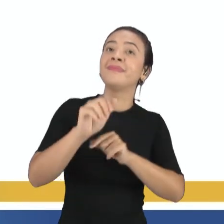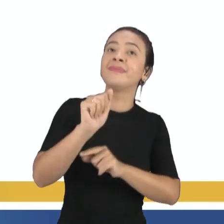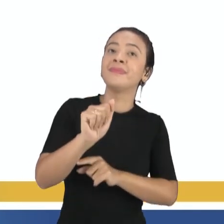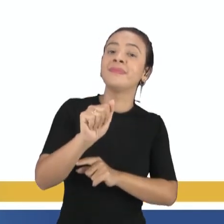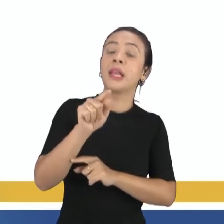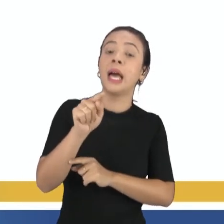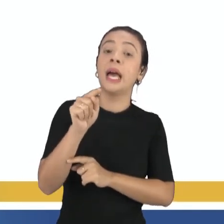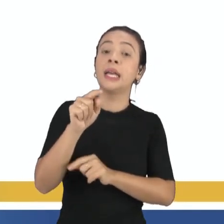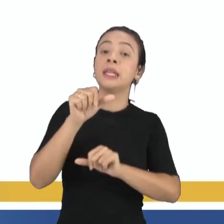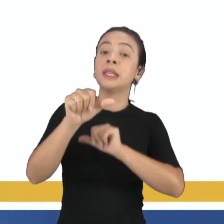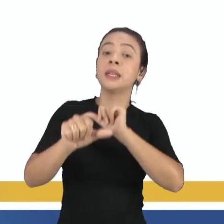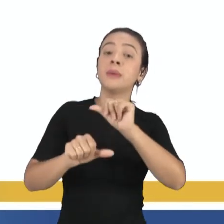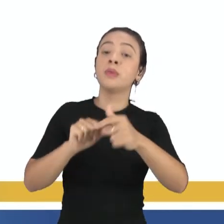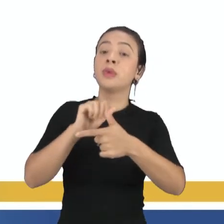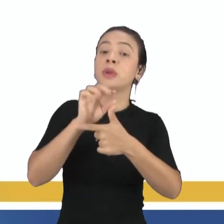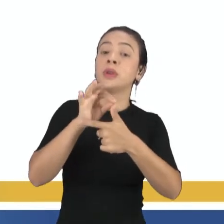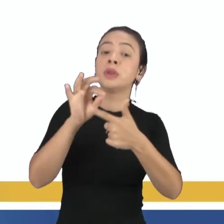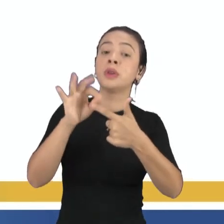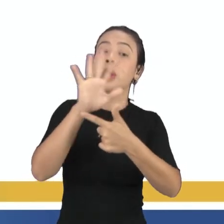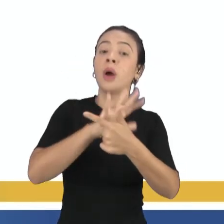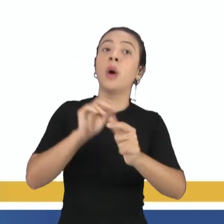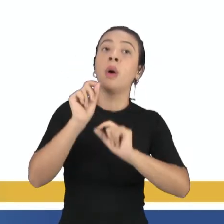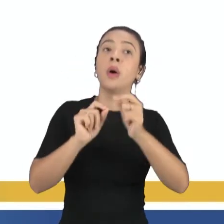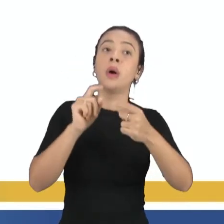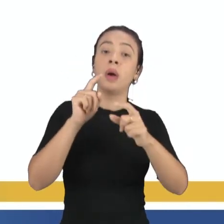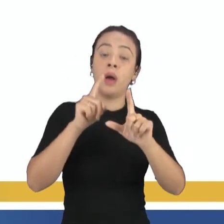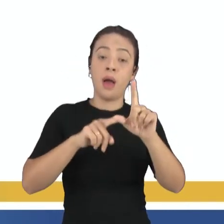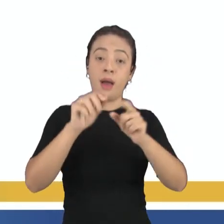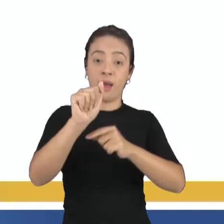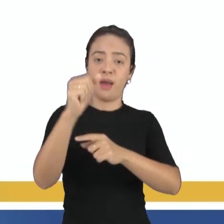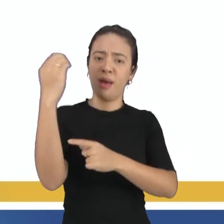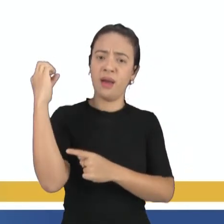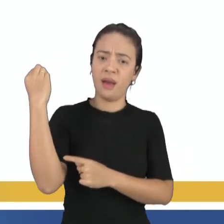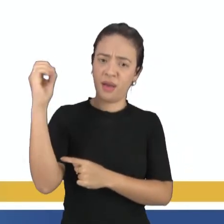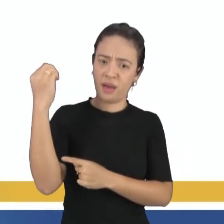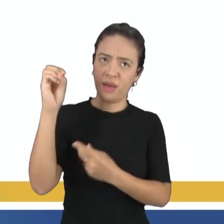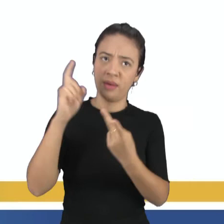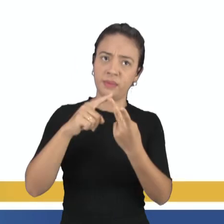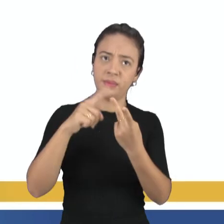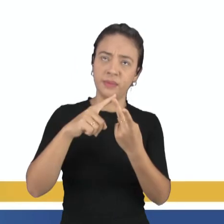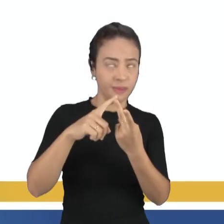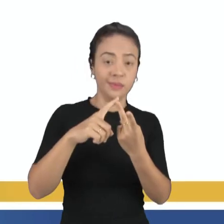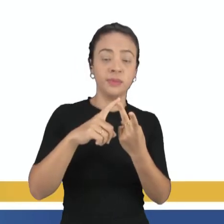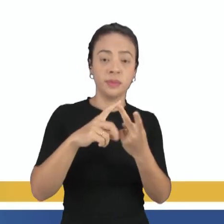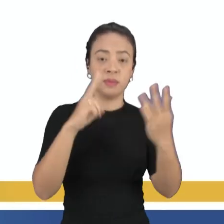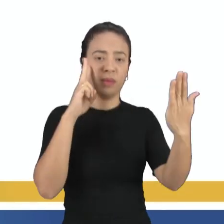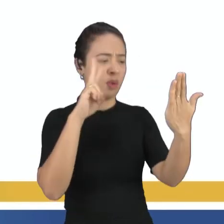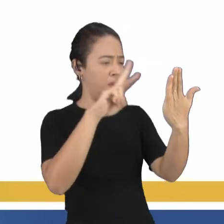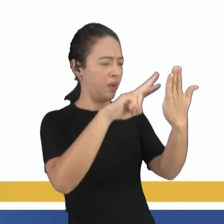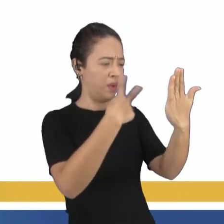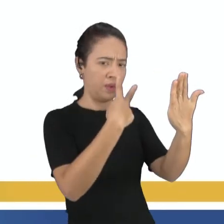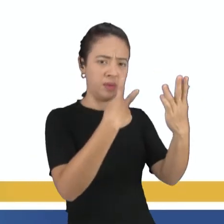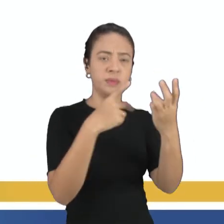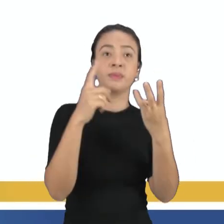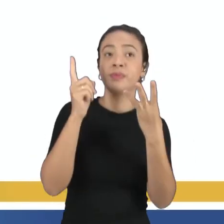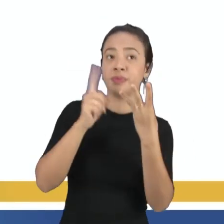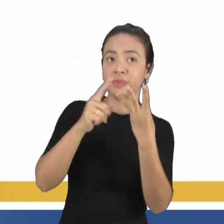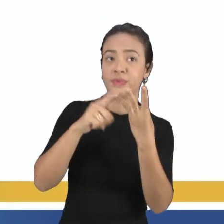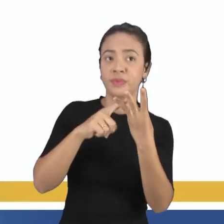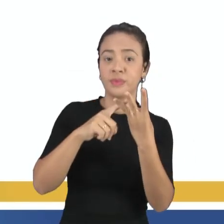Então, essa transformação geométrica, ela é uma rotação, ela é uma simetria de